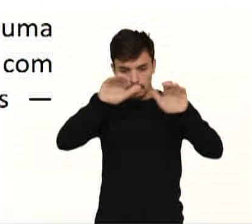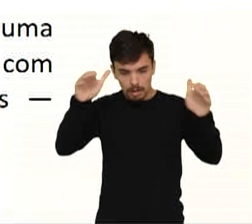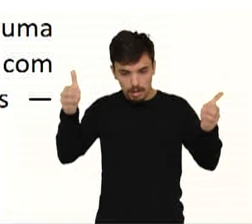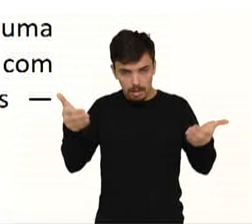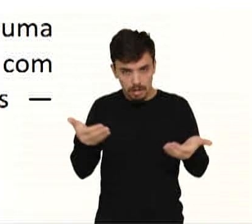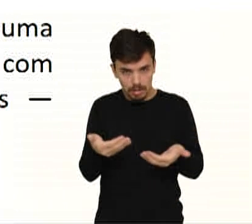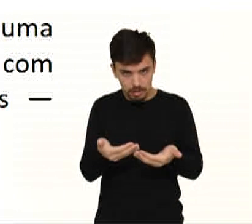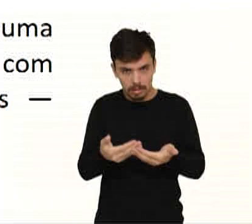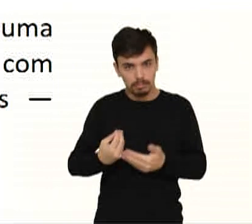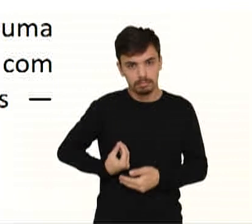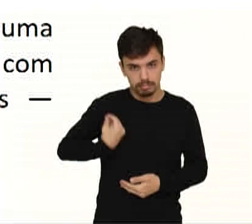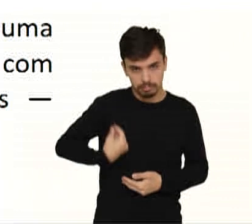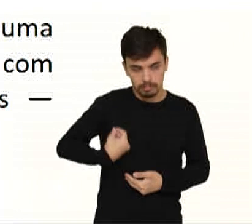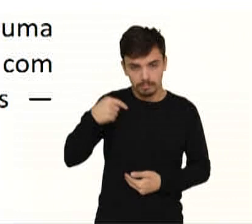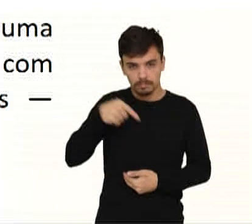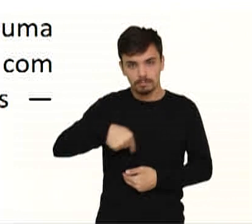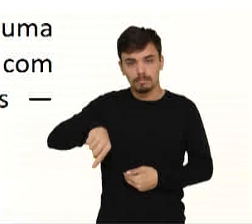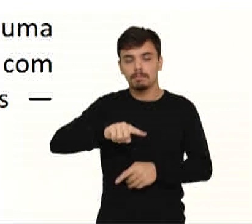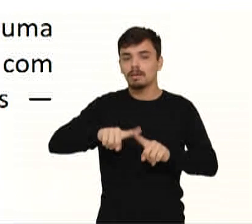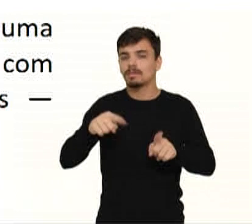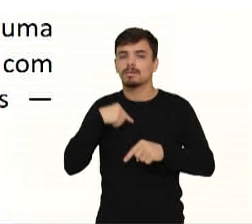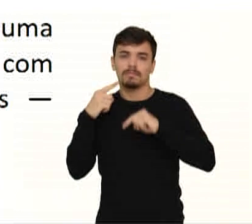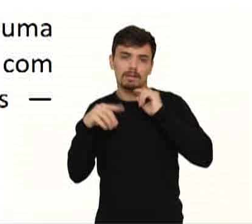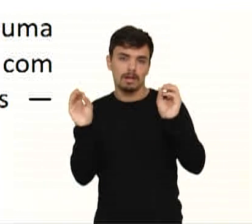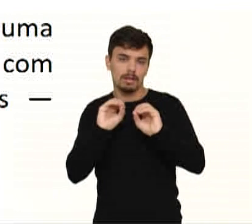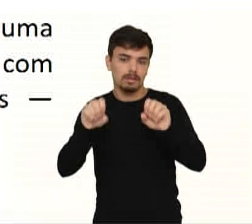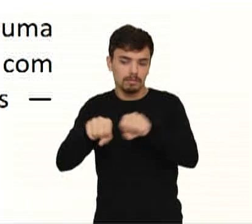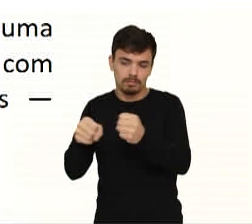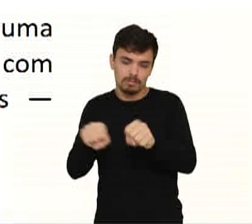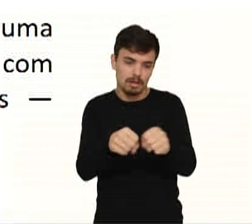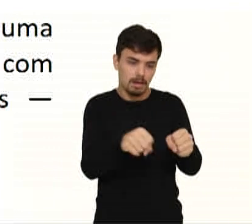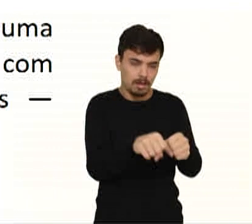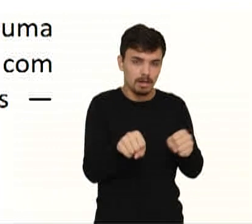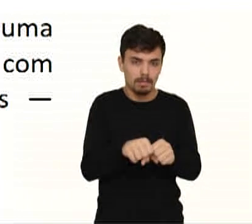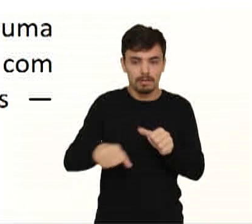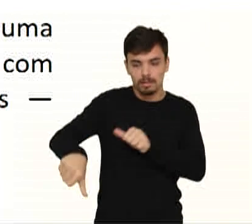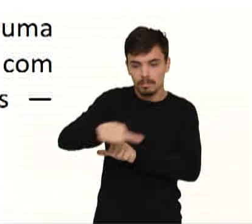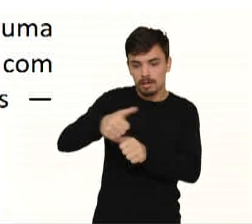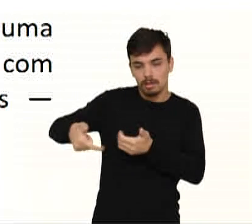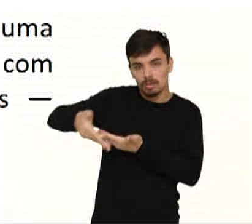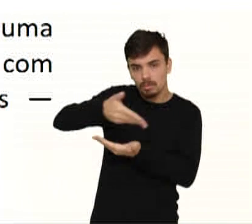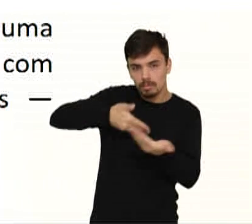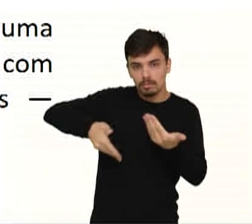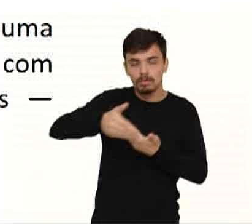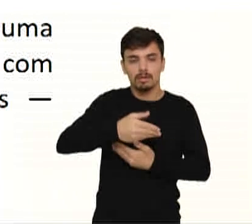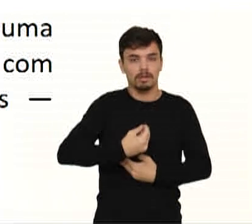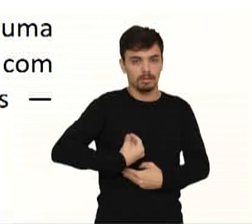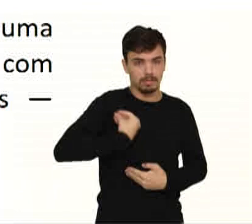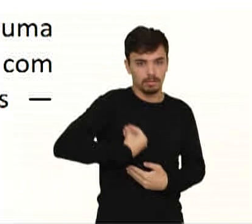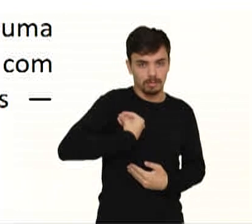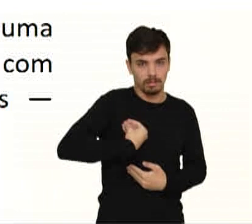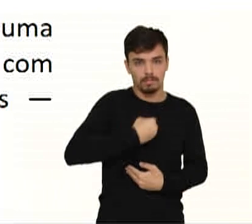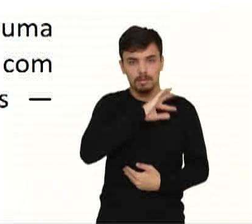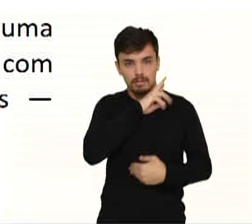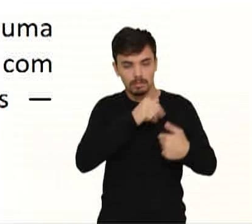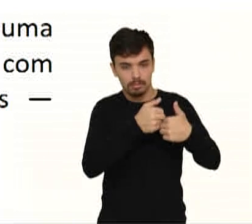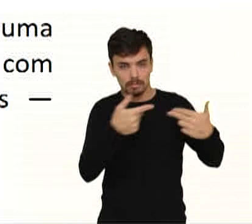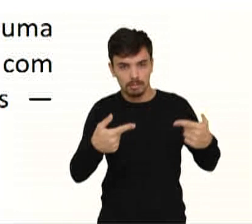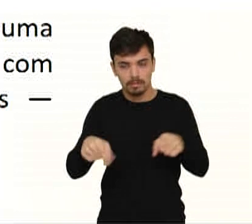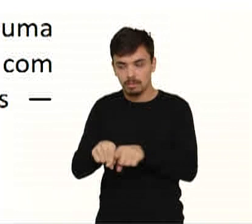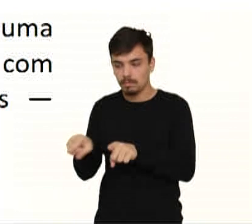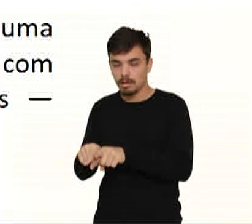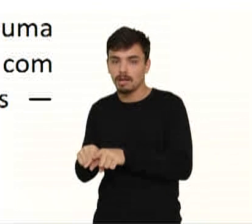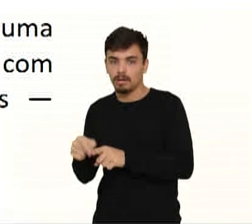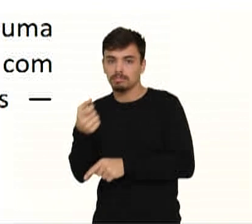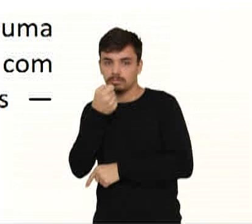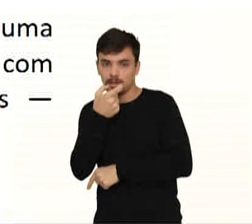haverá mais pandemias se continuarmos destruindo os habitats e trocando a vida selvagem pelo consumo humano na forma de alimento e remédios